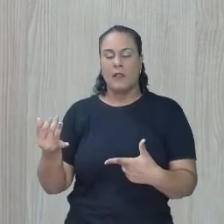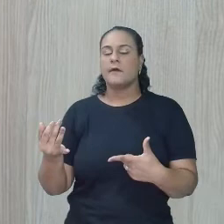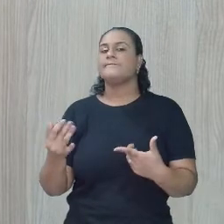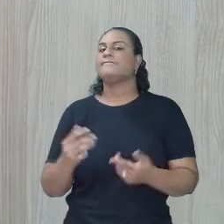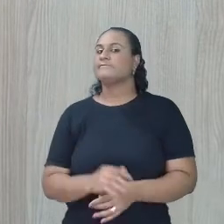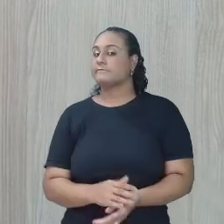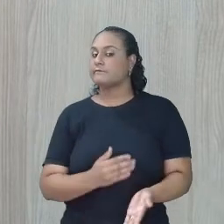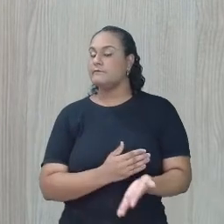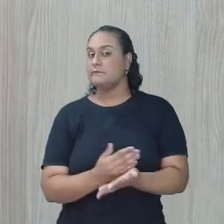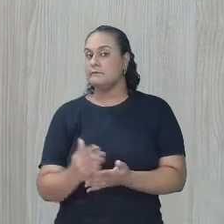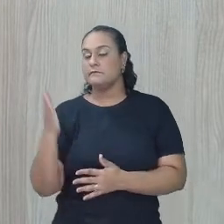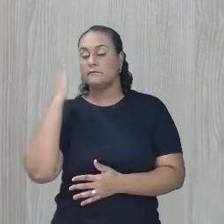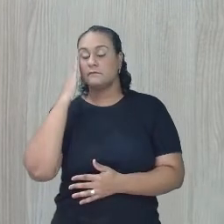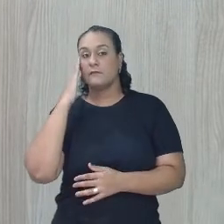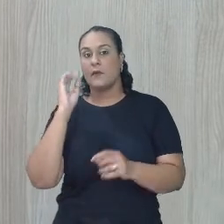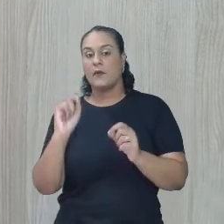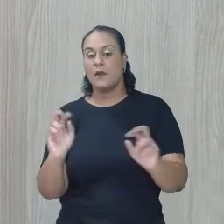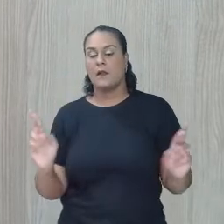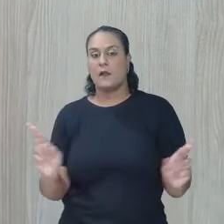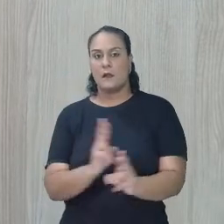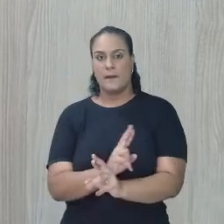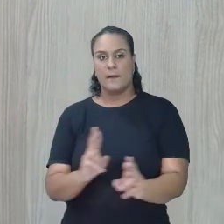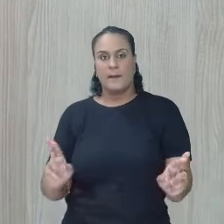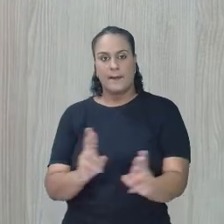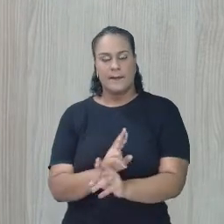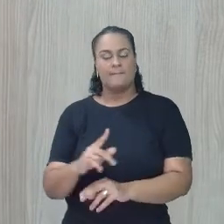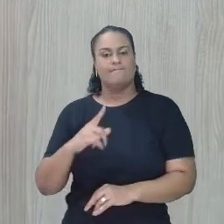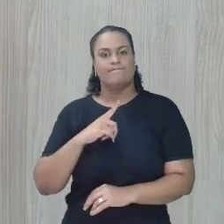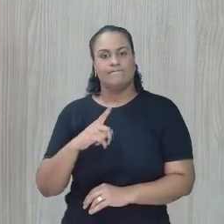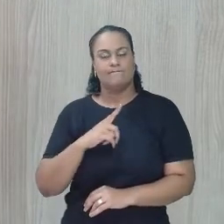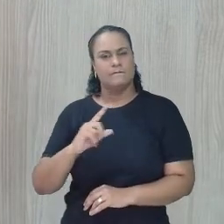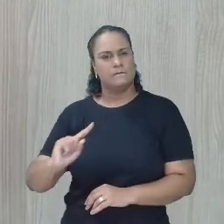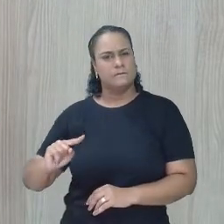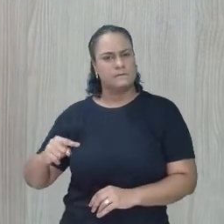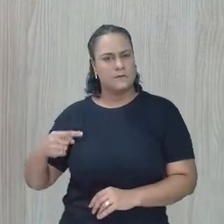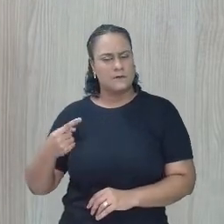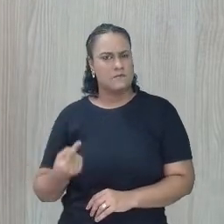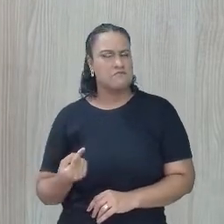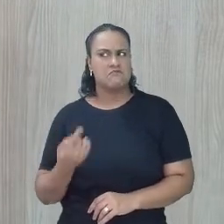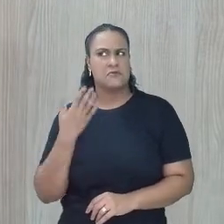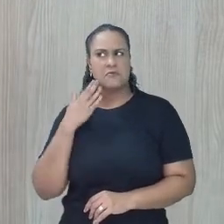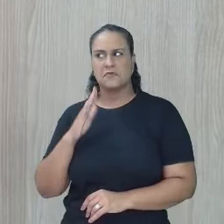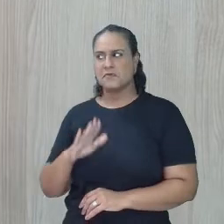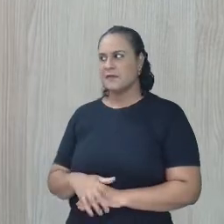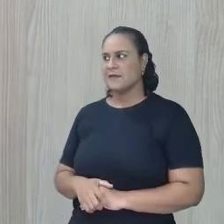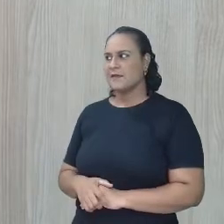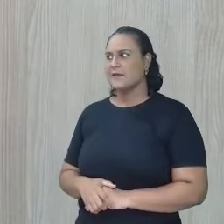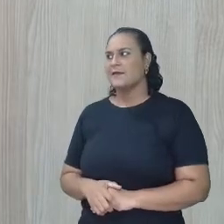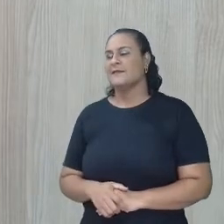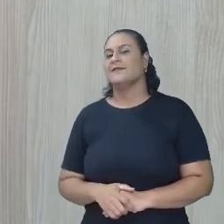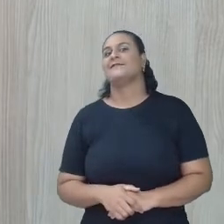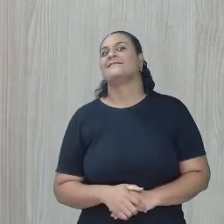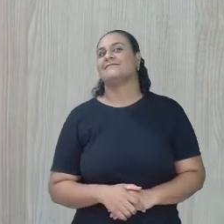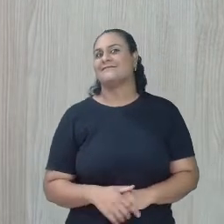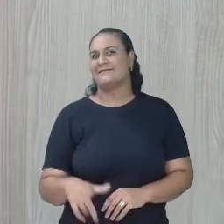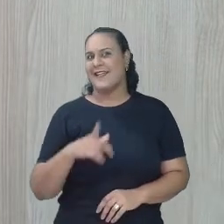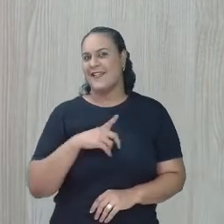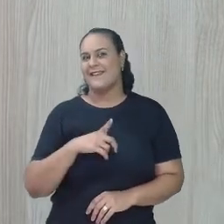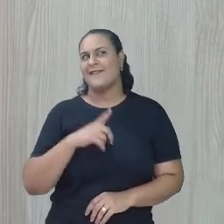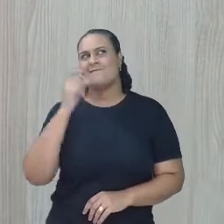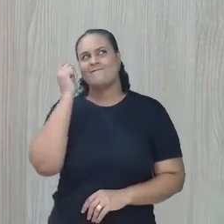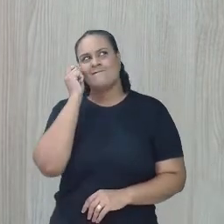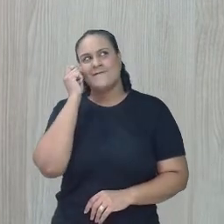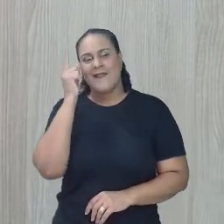vai começar a entender essa relação que existe e aí depois, eu não sei, né? Você vai ter essa ideia